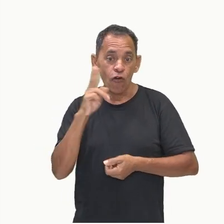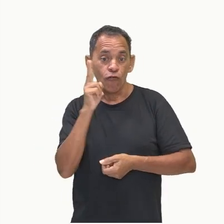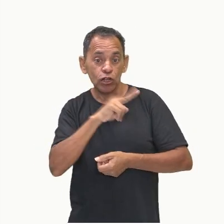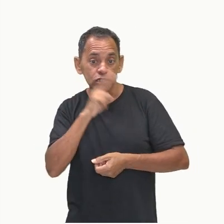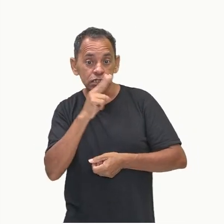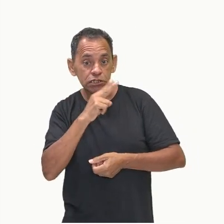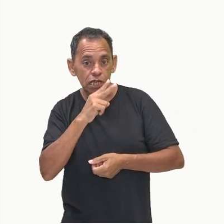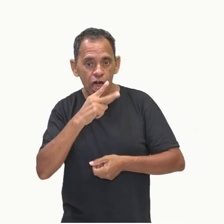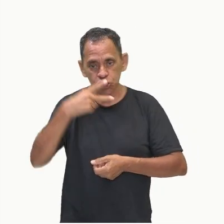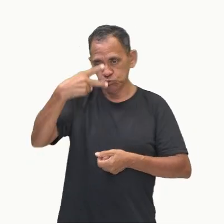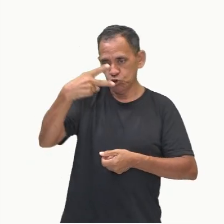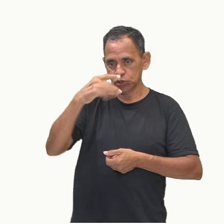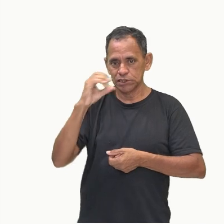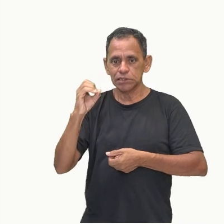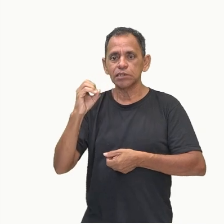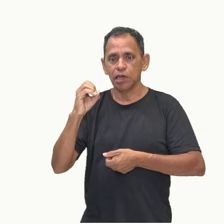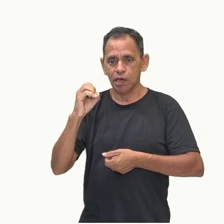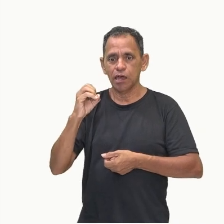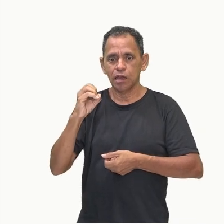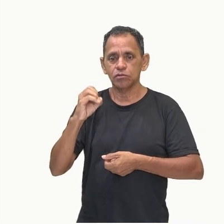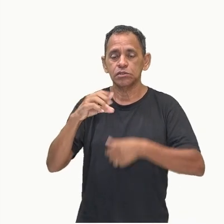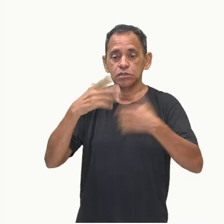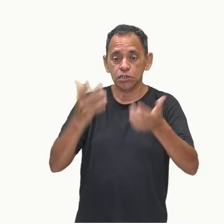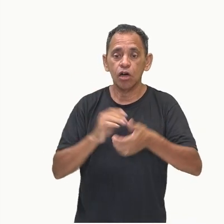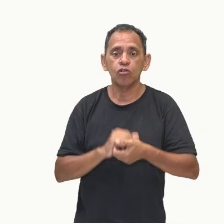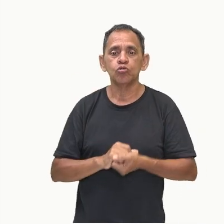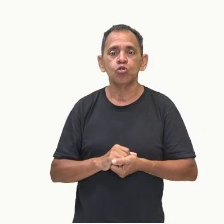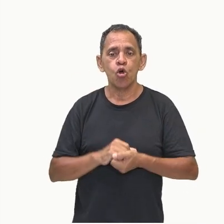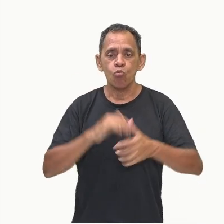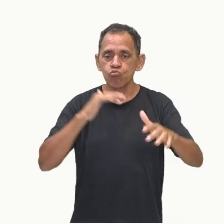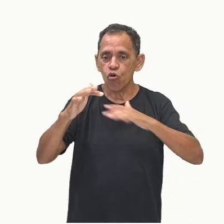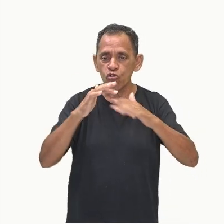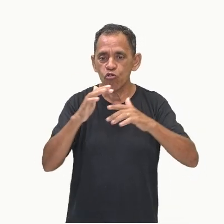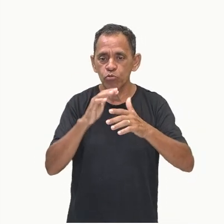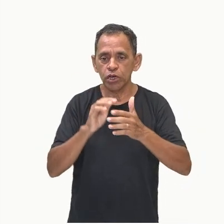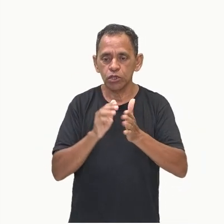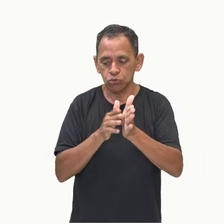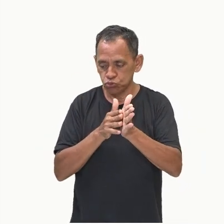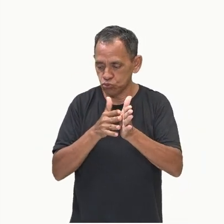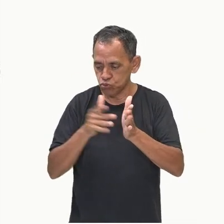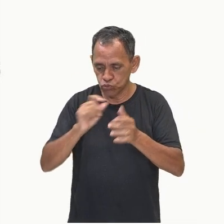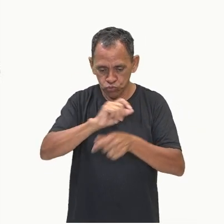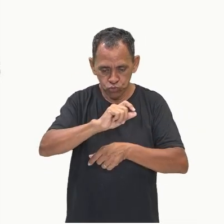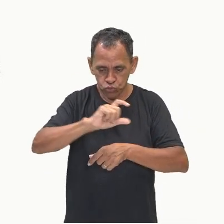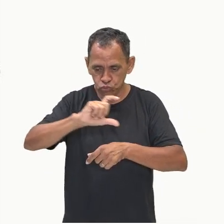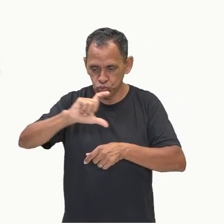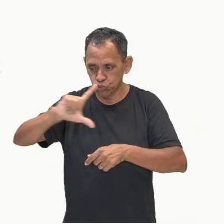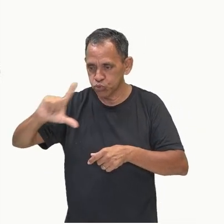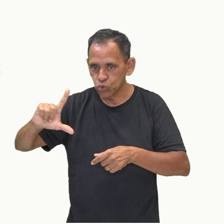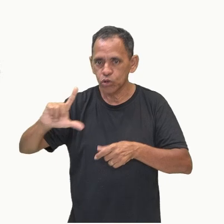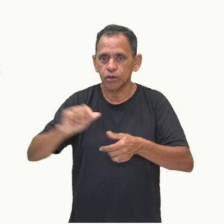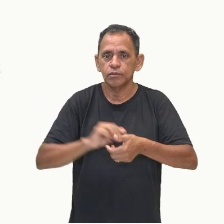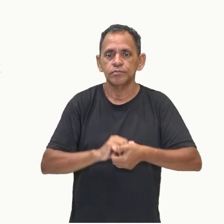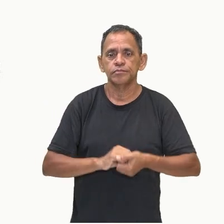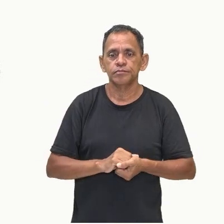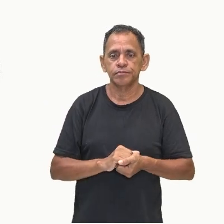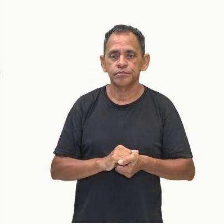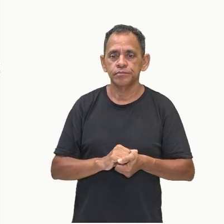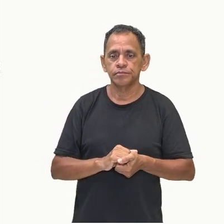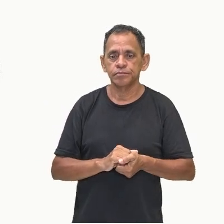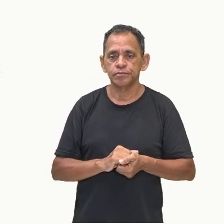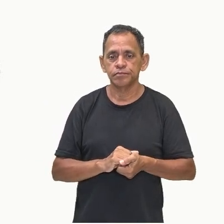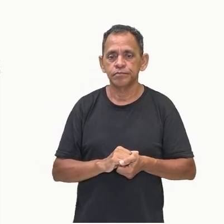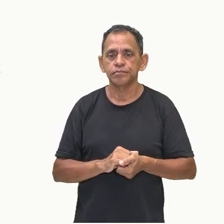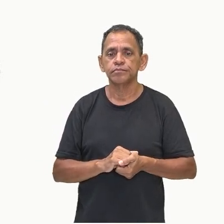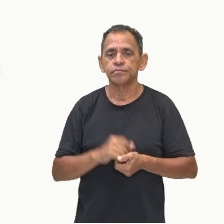progressivo né gente mais fácil do que isso só mesmo dois disso né turma bom então tá aí a